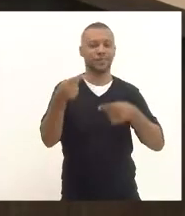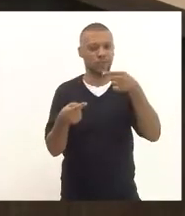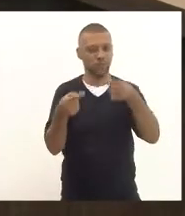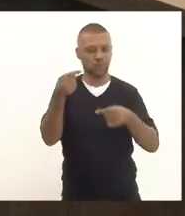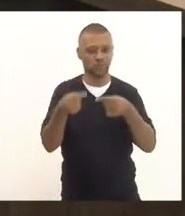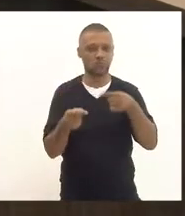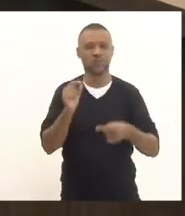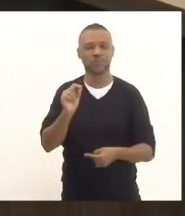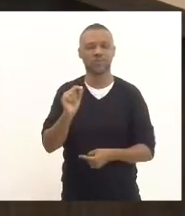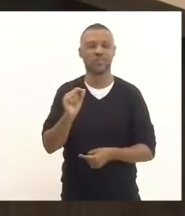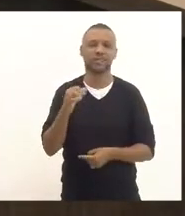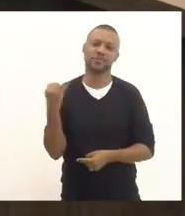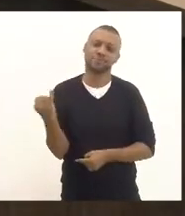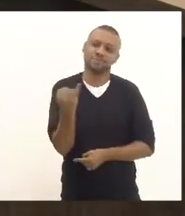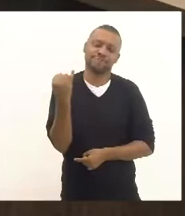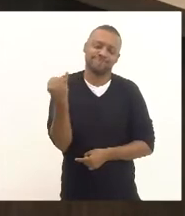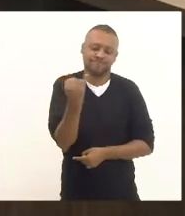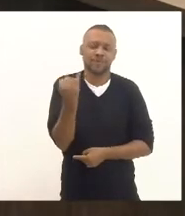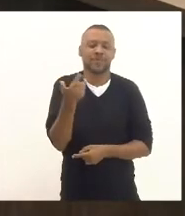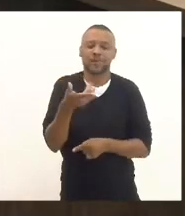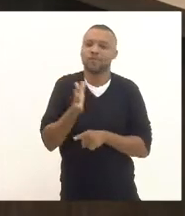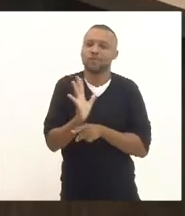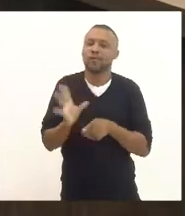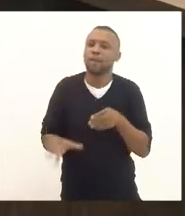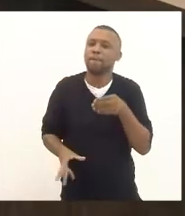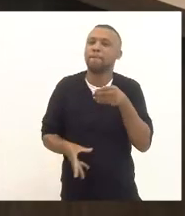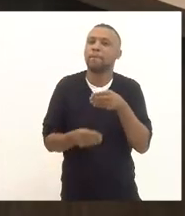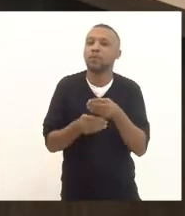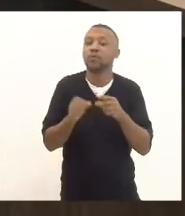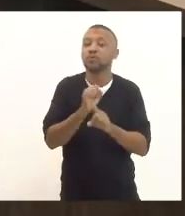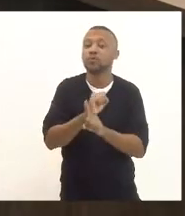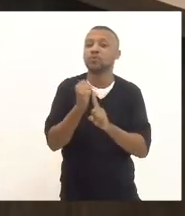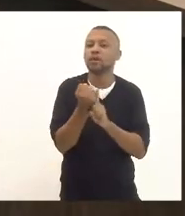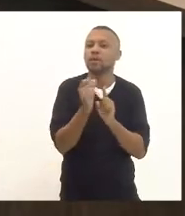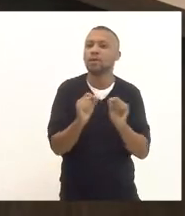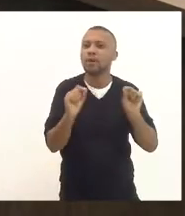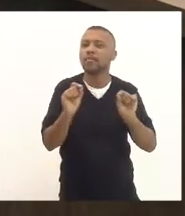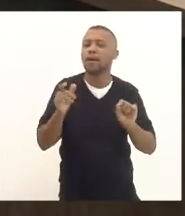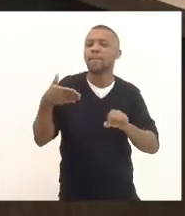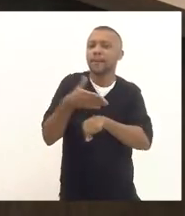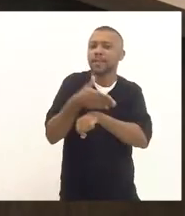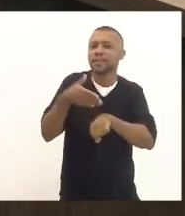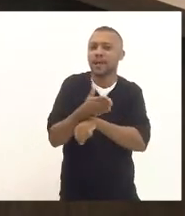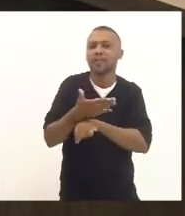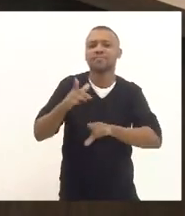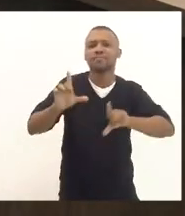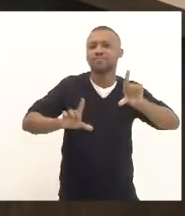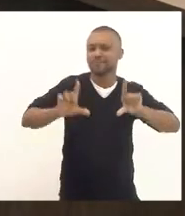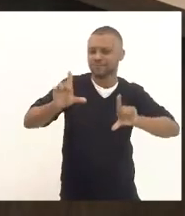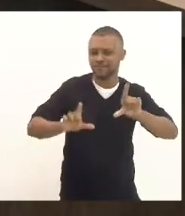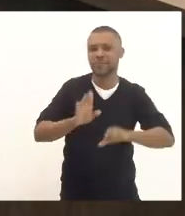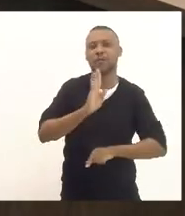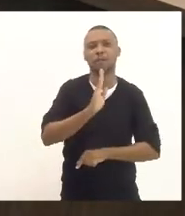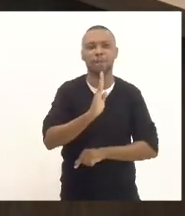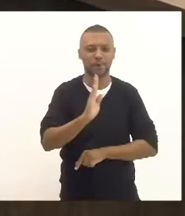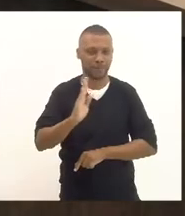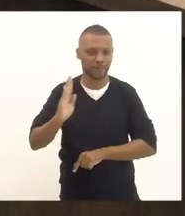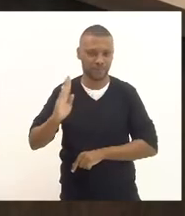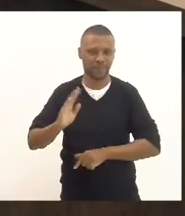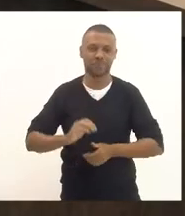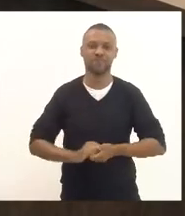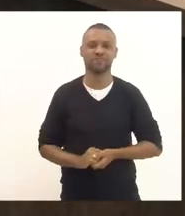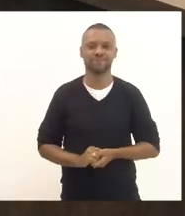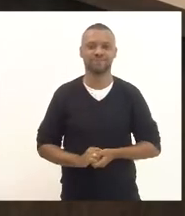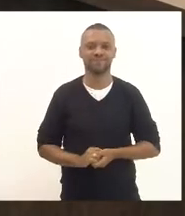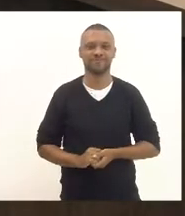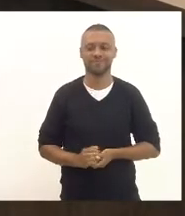as é uma grande última contribuição social que foi a participação no programa o reality show BBB